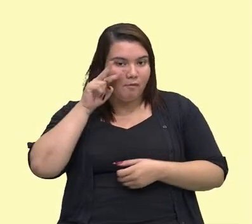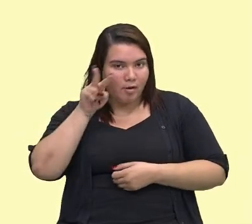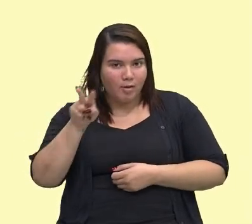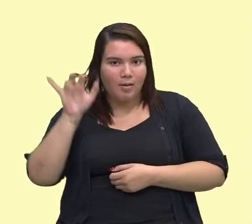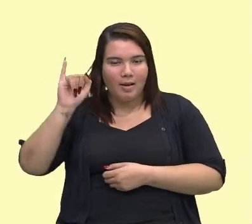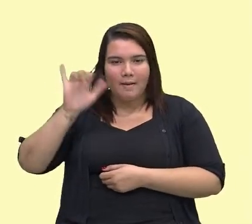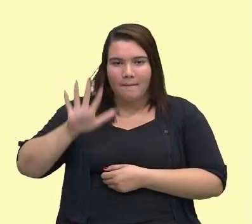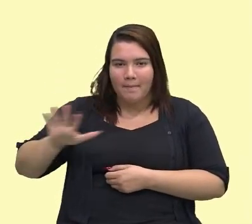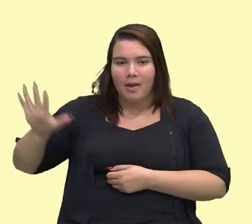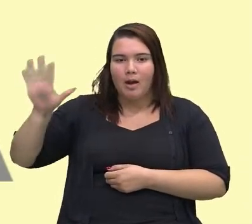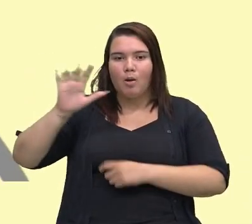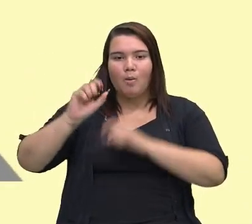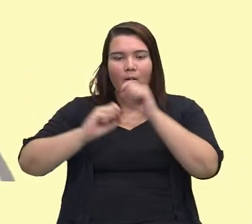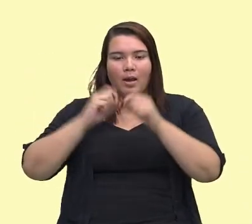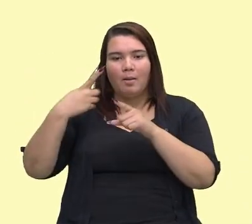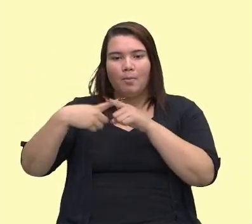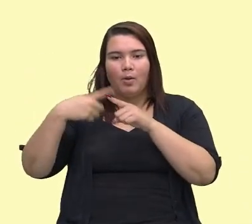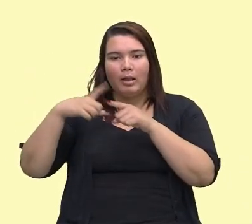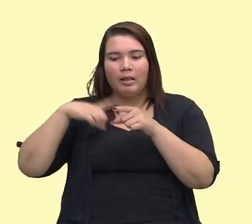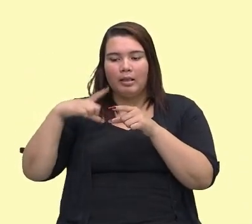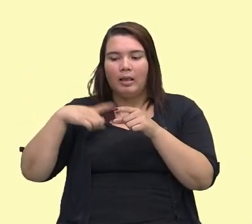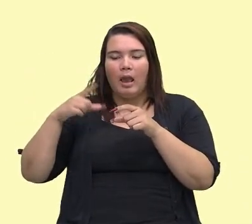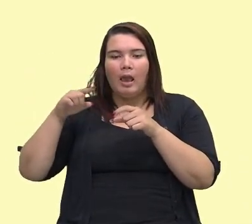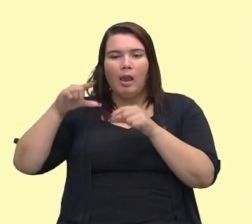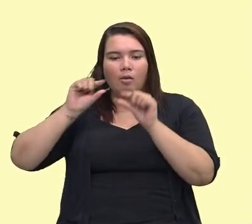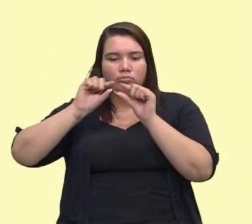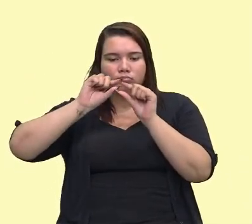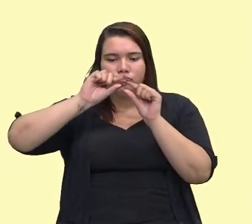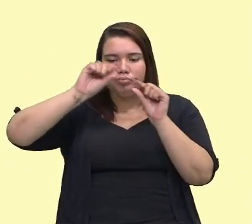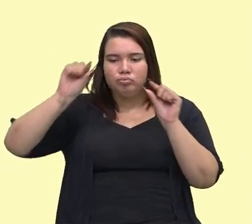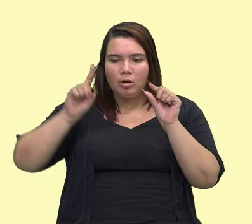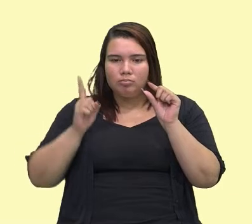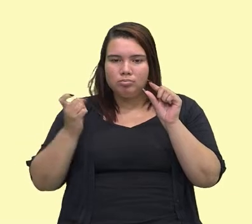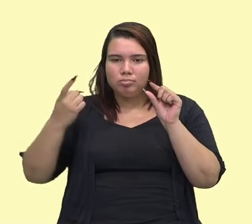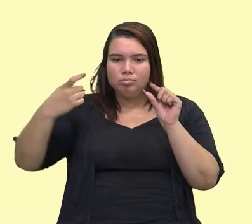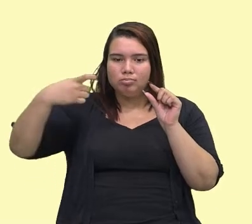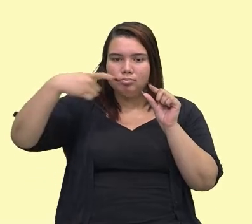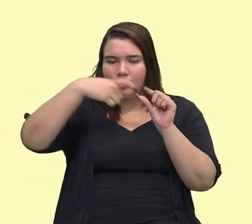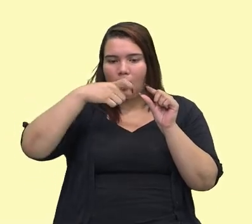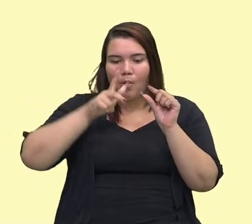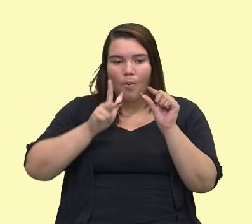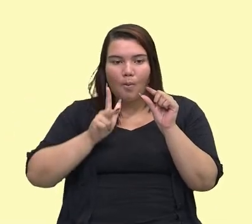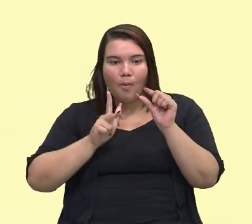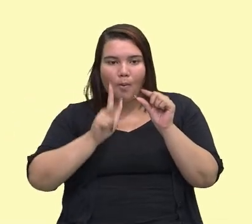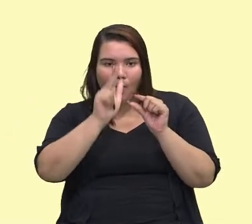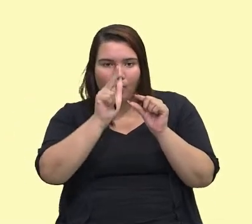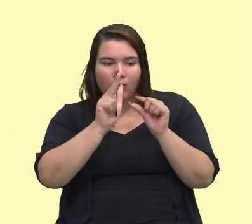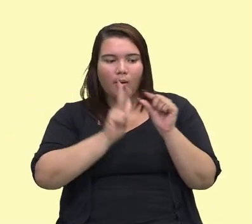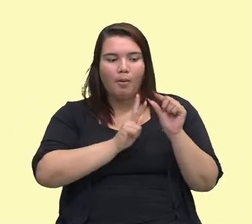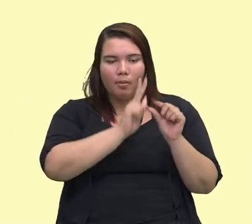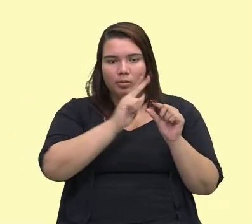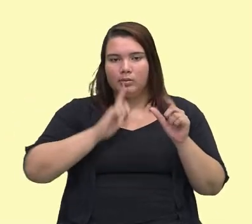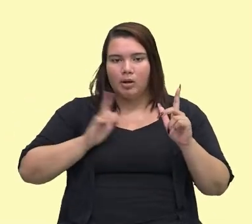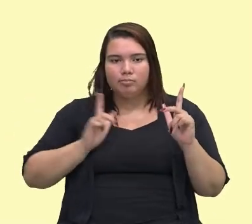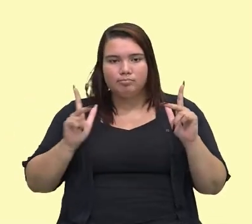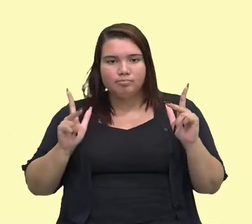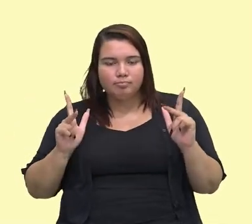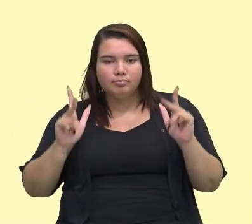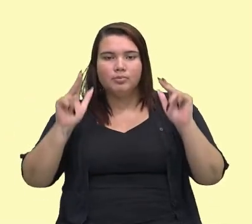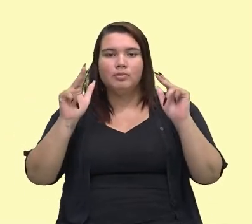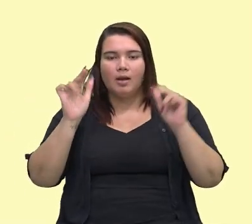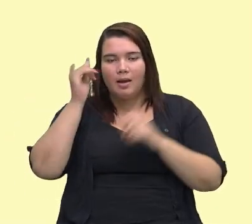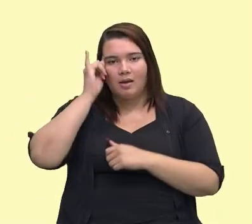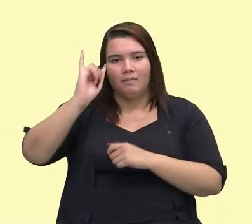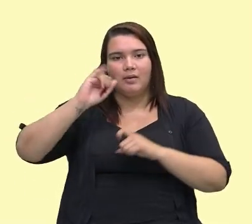justamente o caminho onde o espermatozoide iria percorrer para encontrar esse óvulo. Então, é feito um corte, uma cauterização, e justamente impede